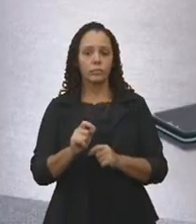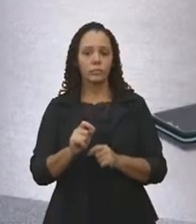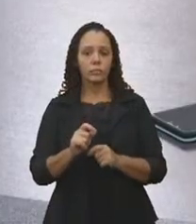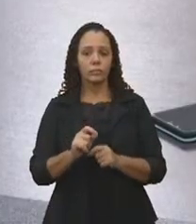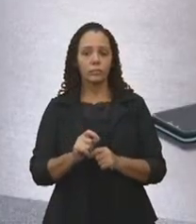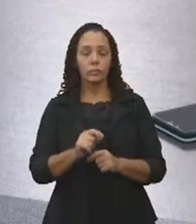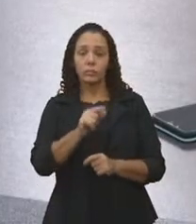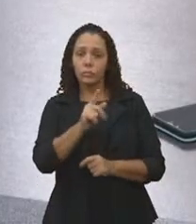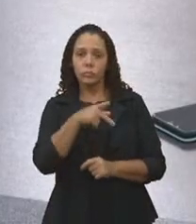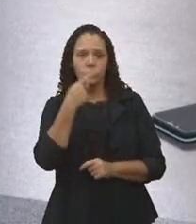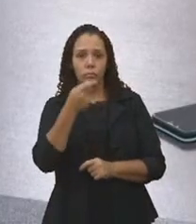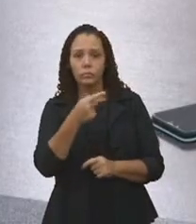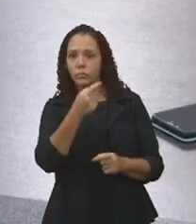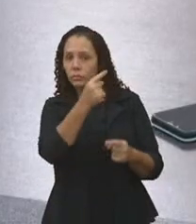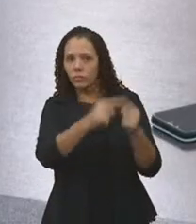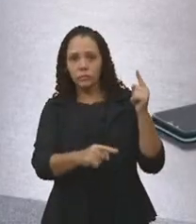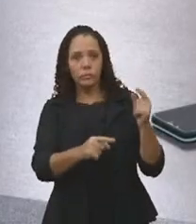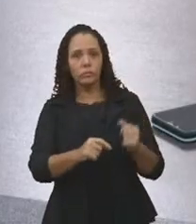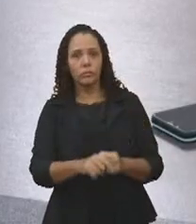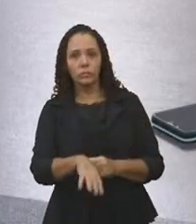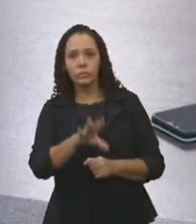ativa. Você pode falar, sabe quando?